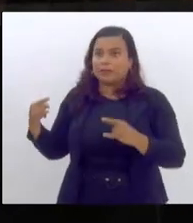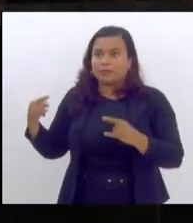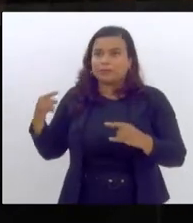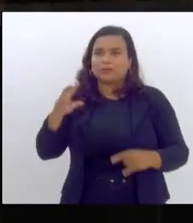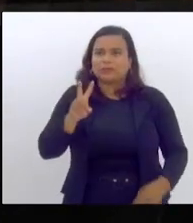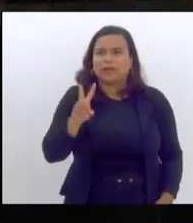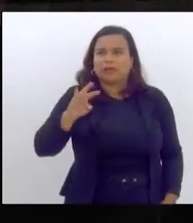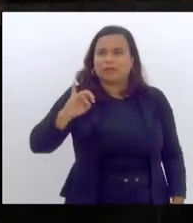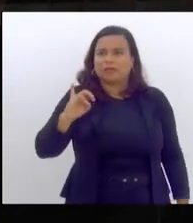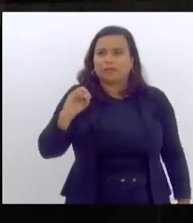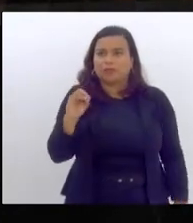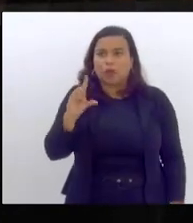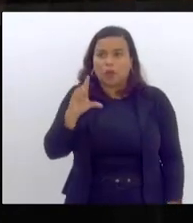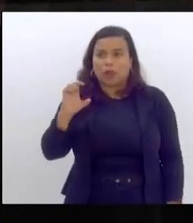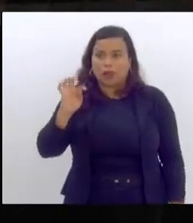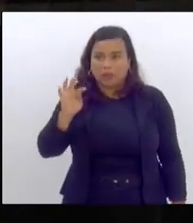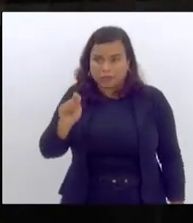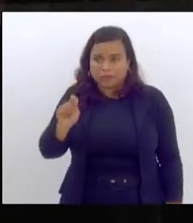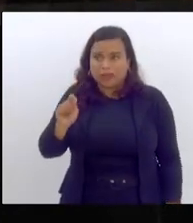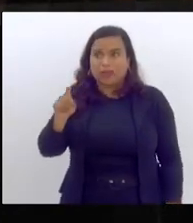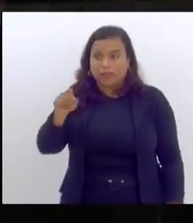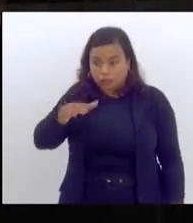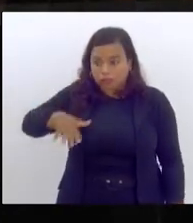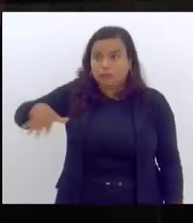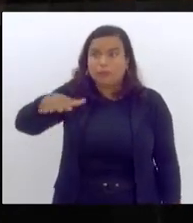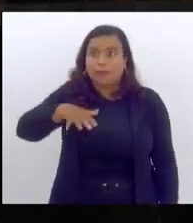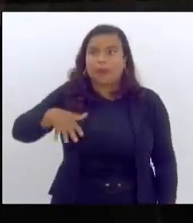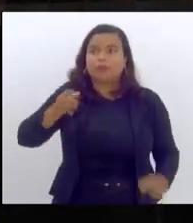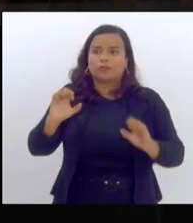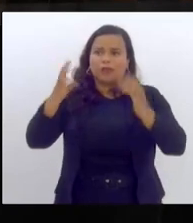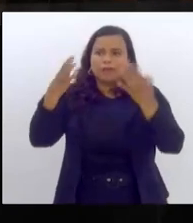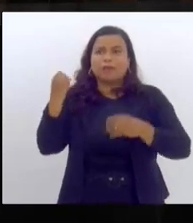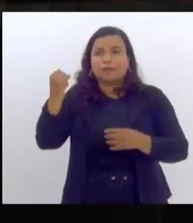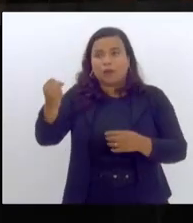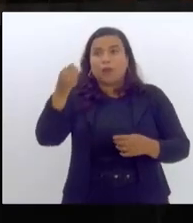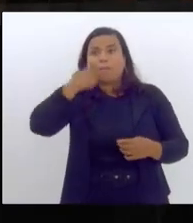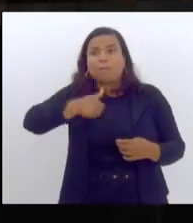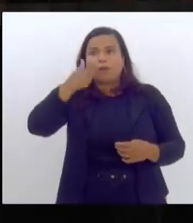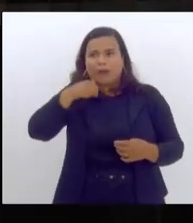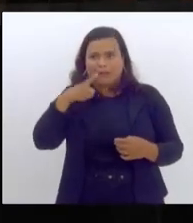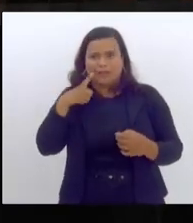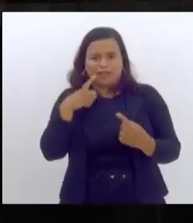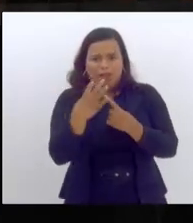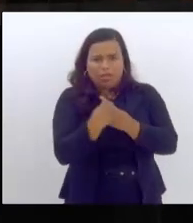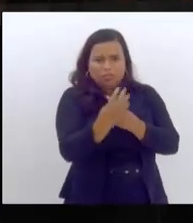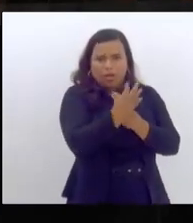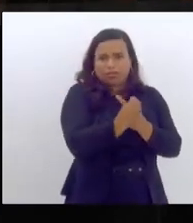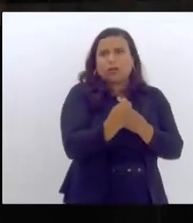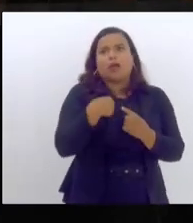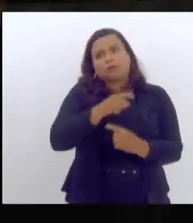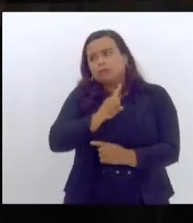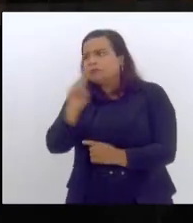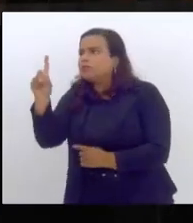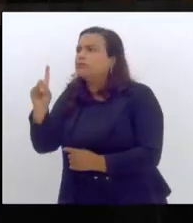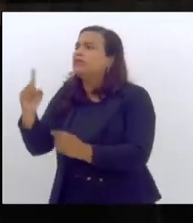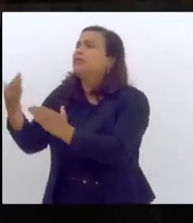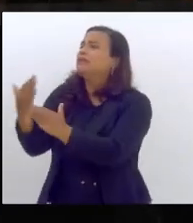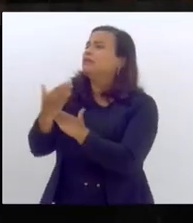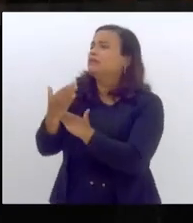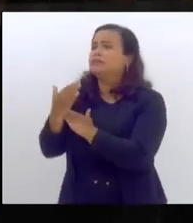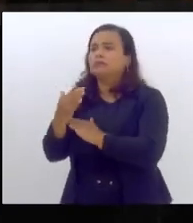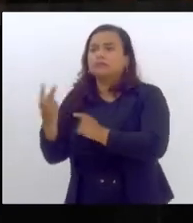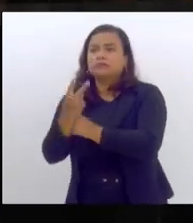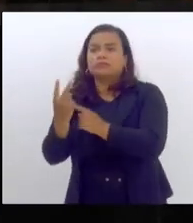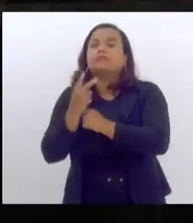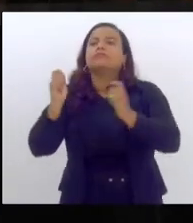espaço em grandes eventos onde essa mulher que foi assediada pode procurar acolhimento e pode ter acesso a uma rede de